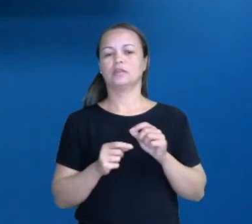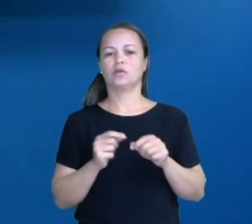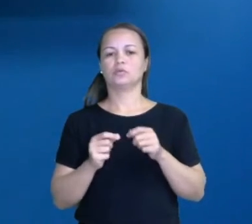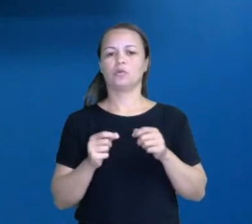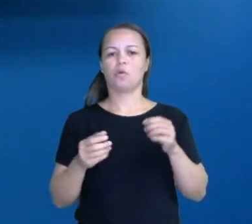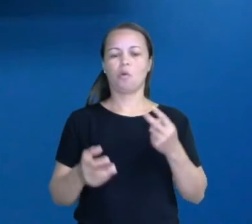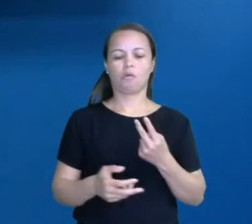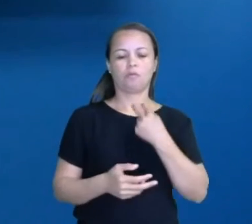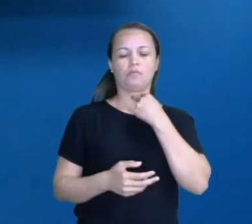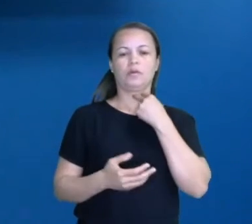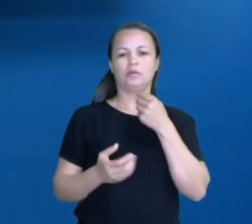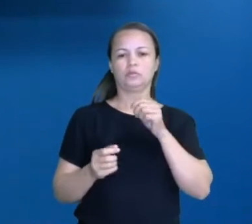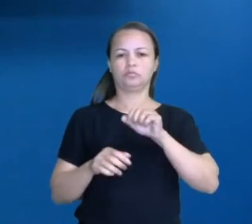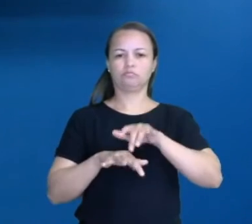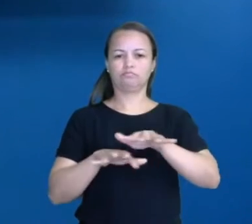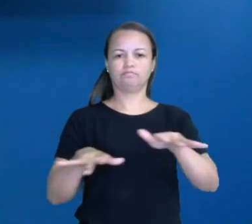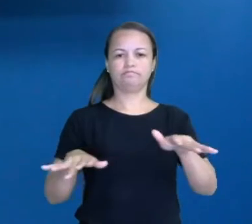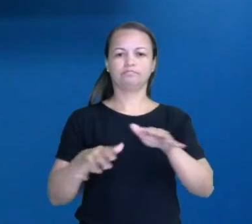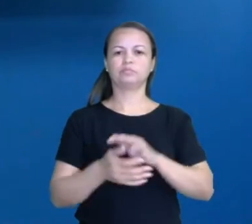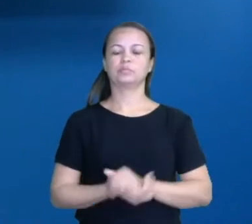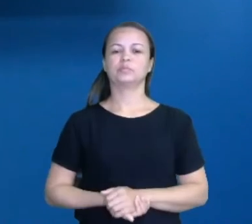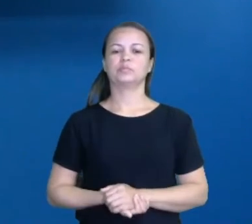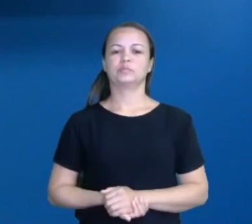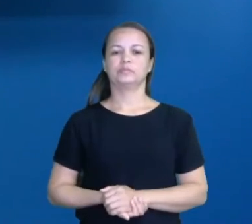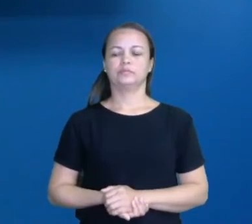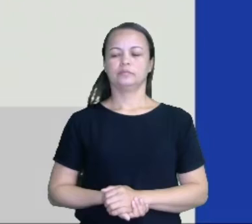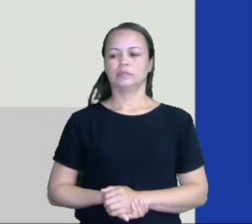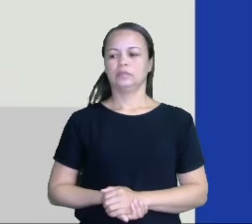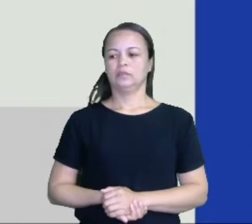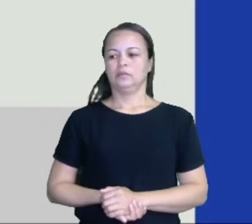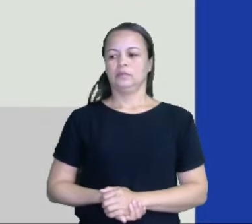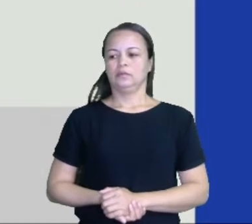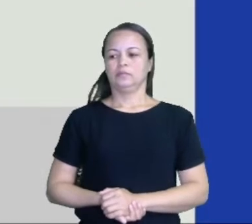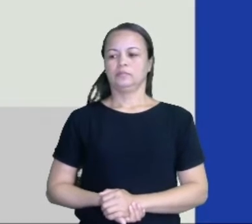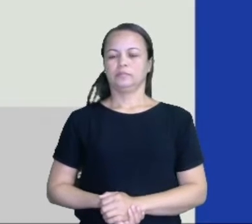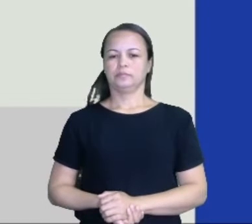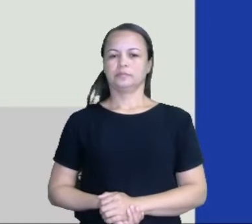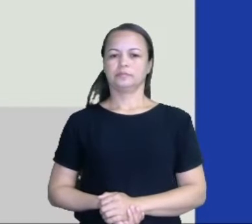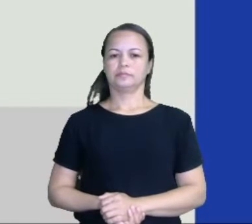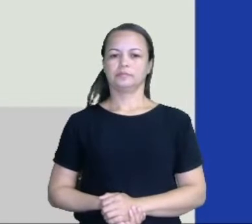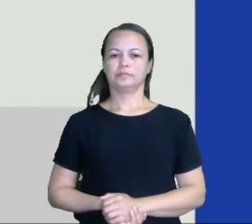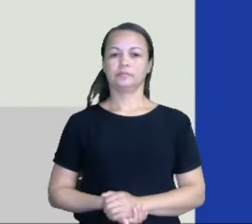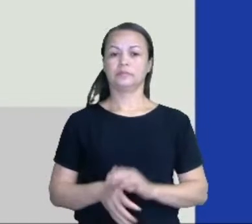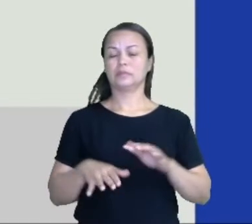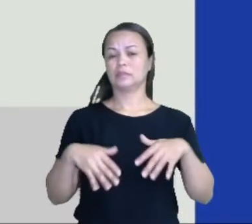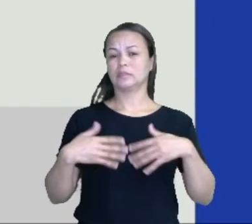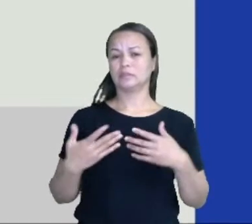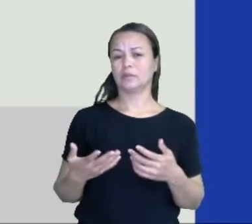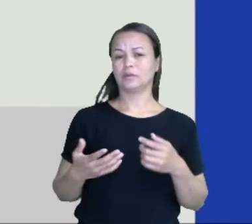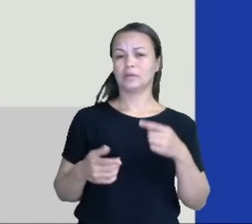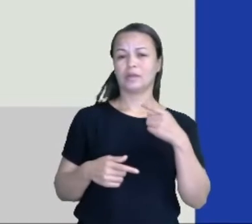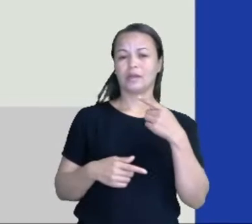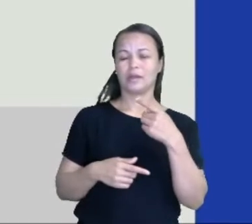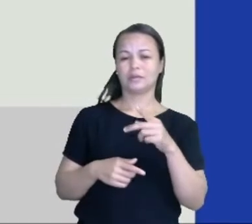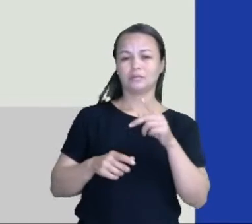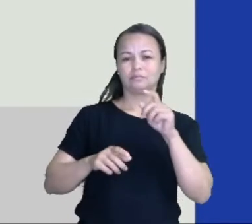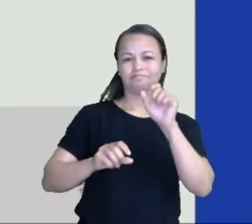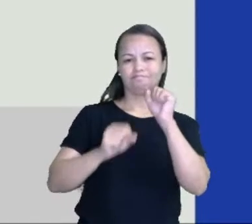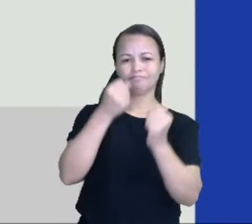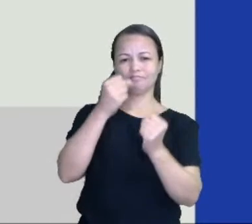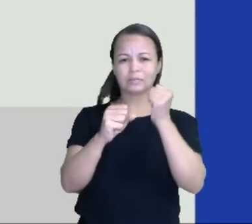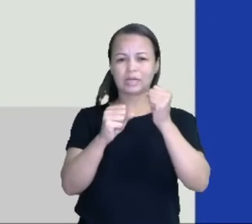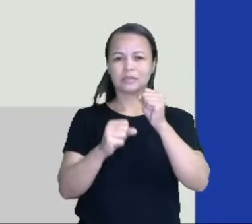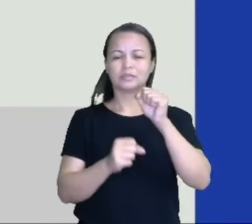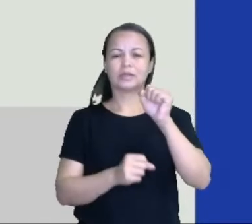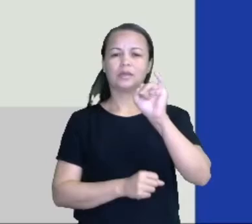as primeiras posições. E quem são essas empresas transnacionais?